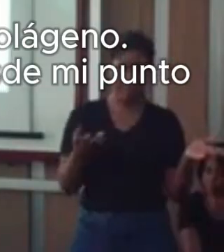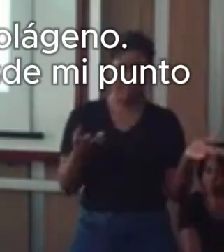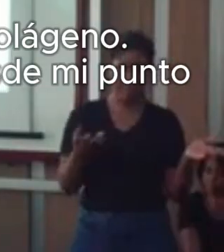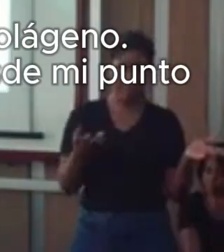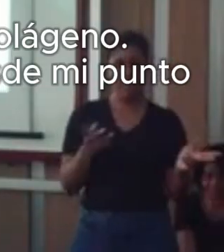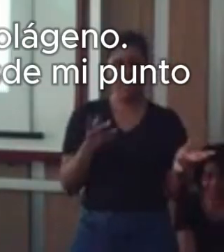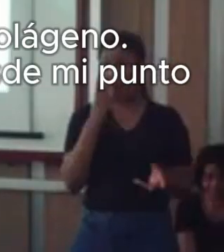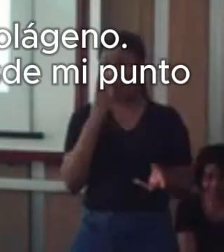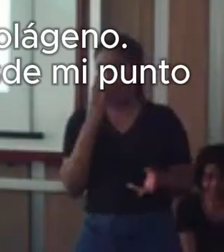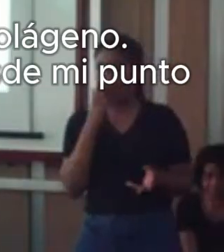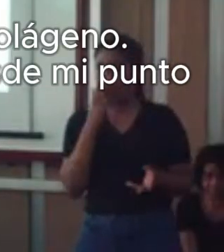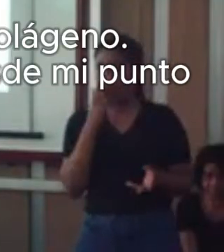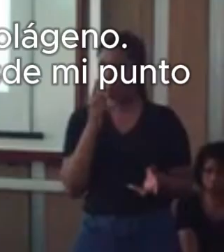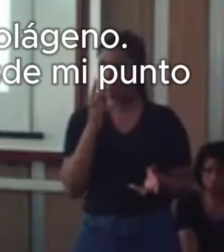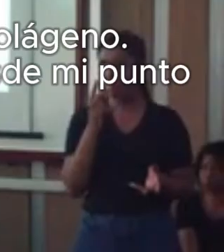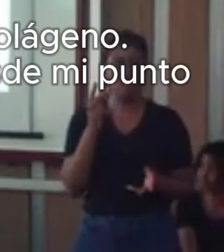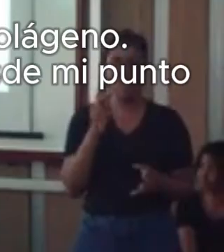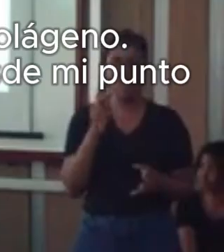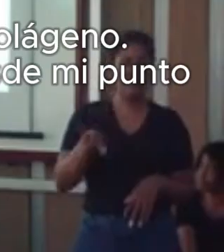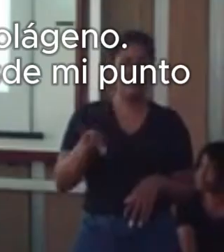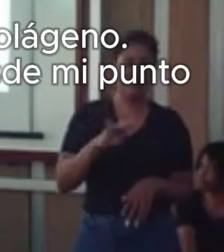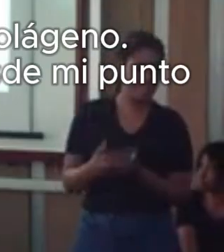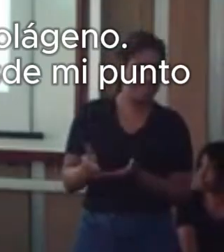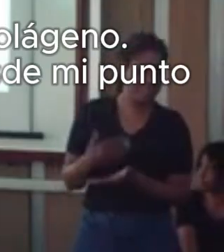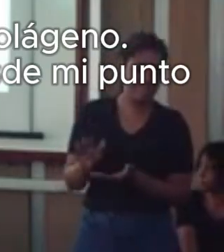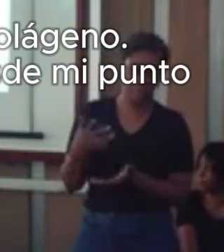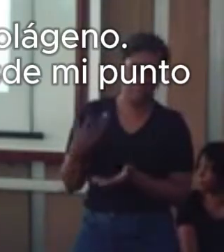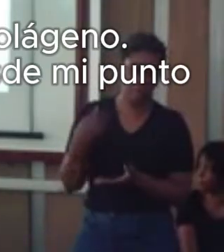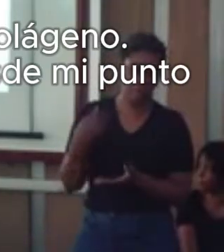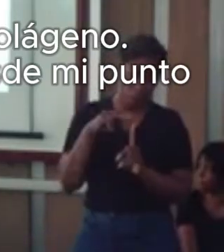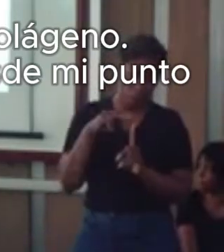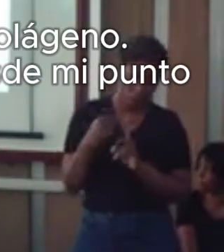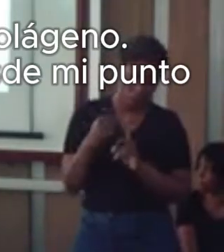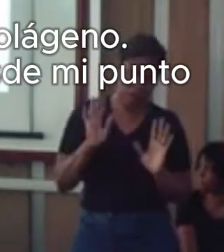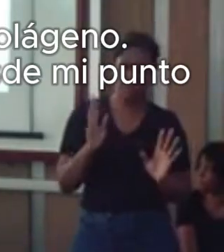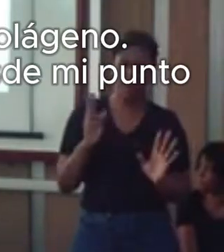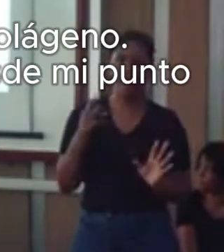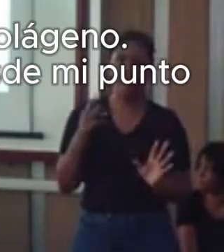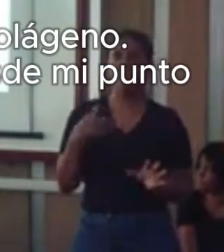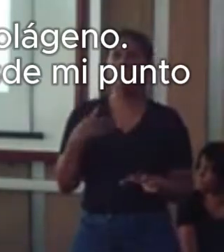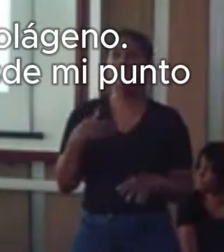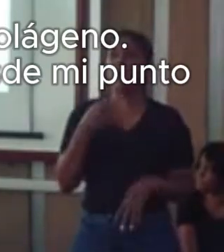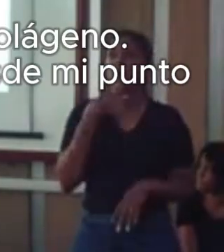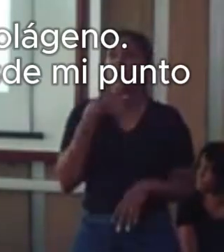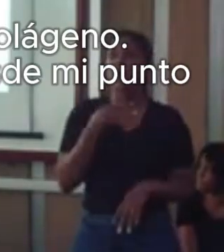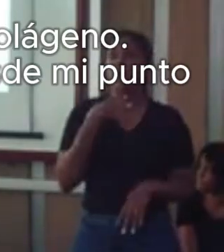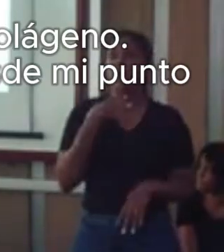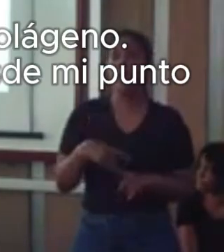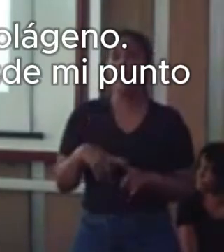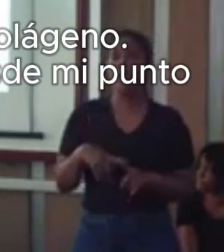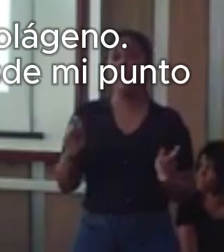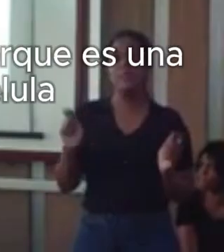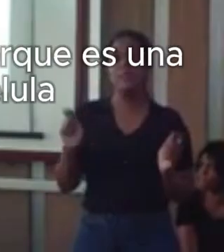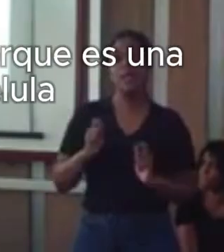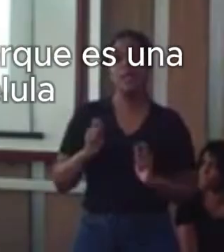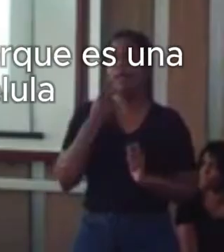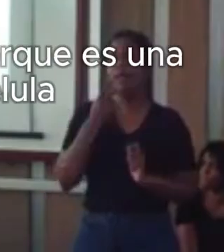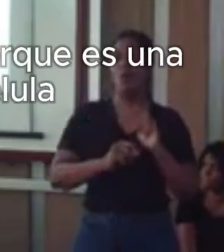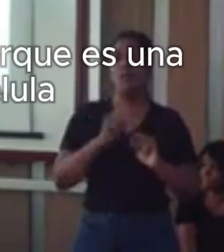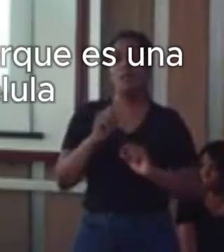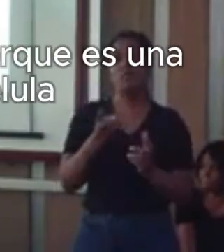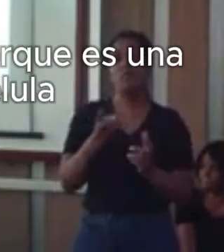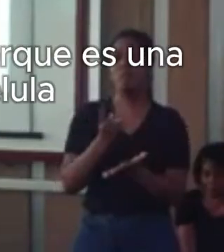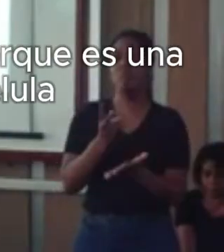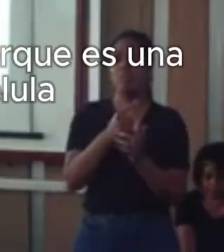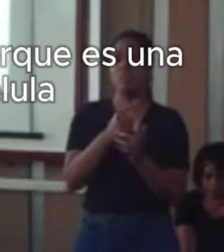proteína parecida não tem nada a ver, do meu ponto de vista, mas, assim, a gente pode dizer que é mais ou menos do mesmo tipo.